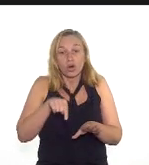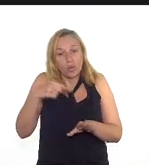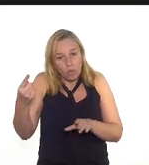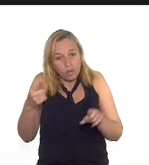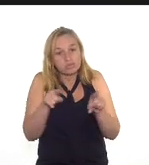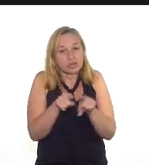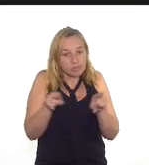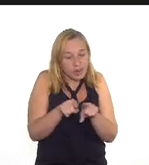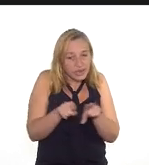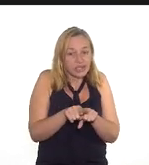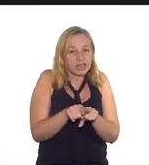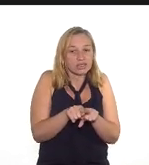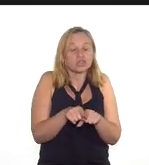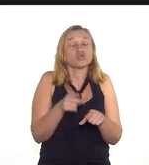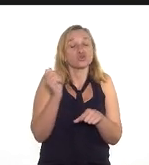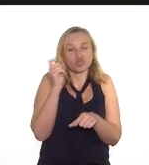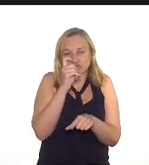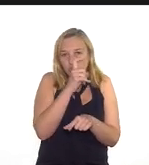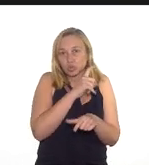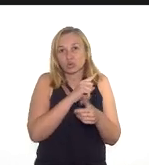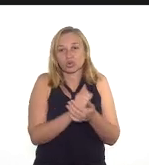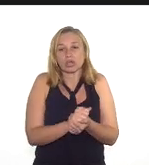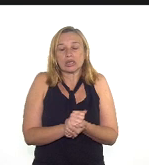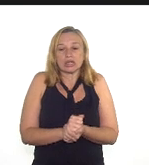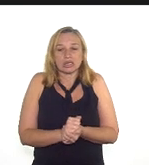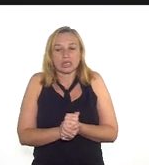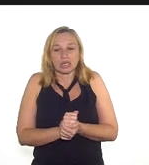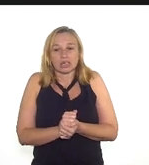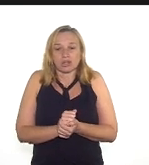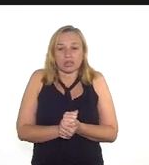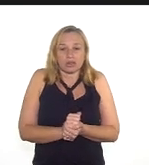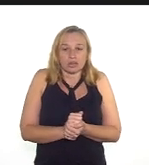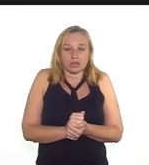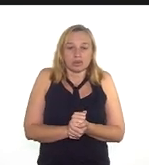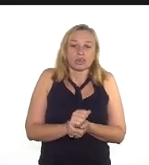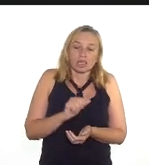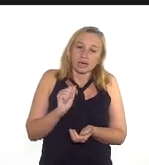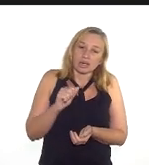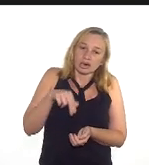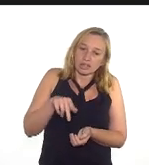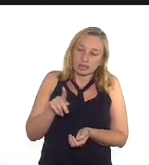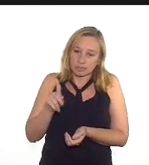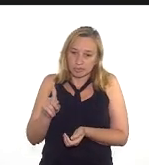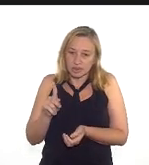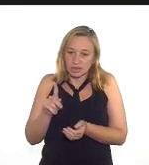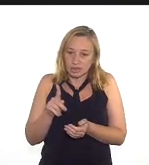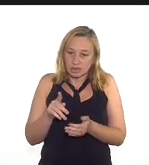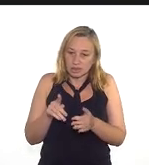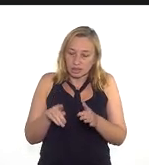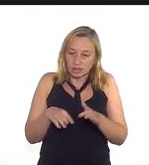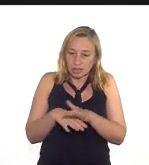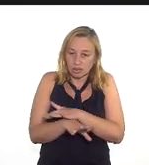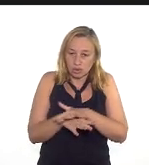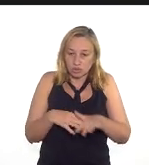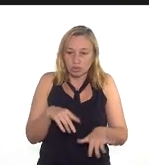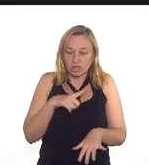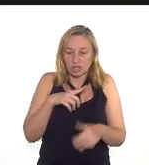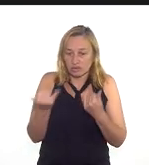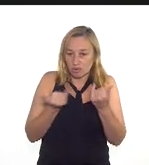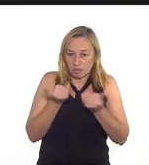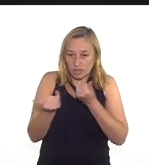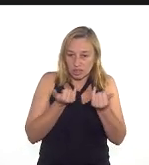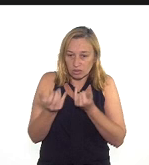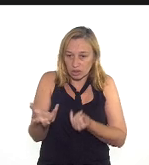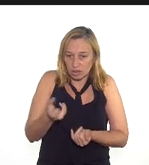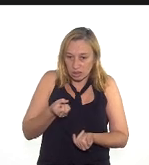ponto que foi também muito, muito difícil, assim, a ANP está acostumada, pelas formas de informação que ela recebe, a